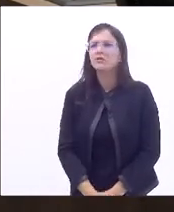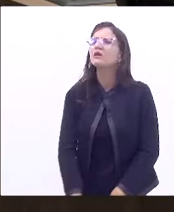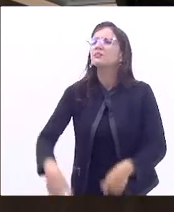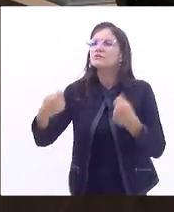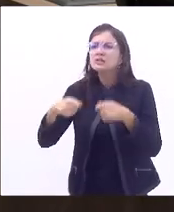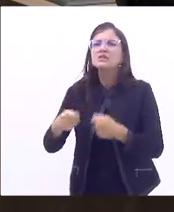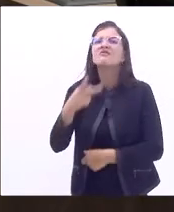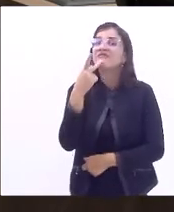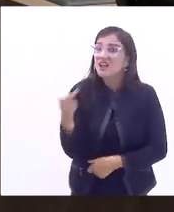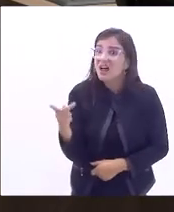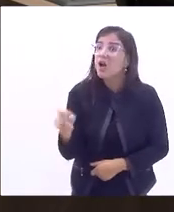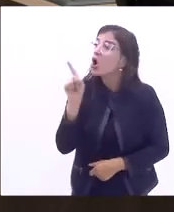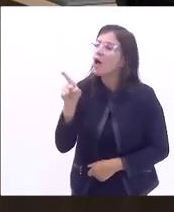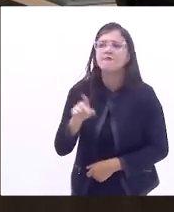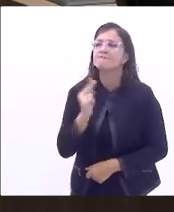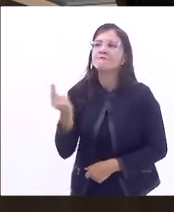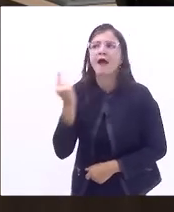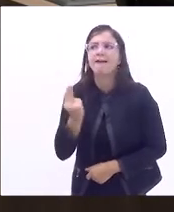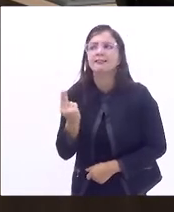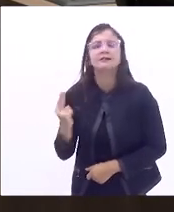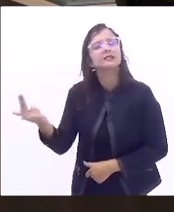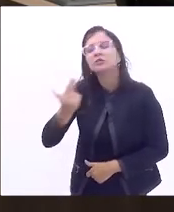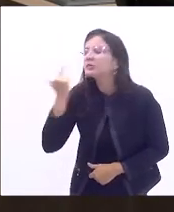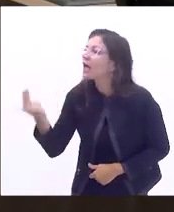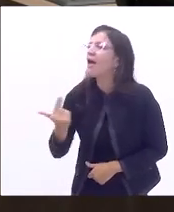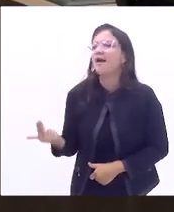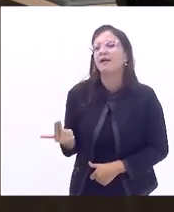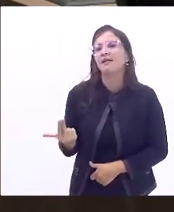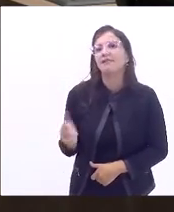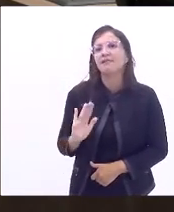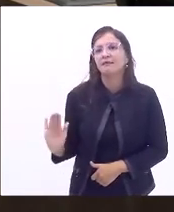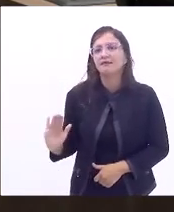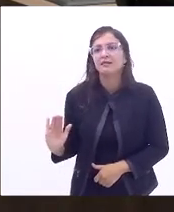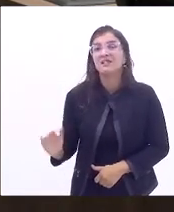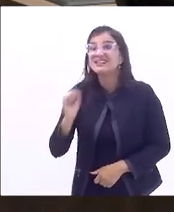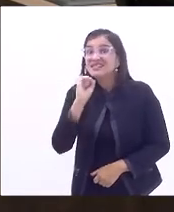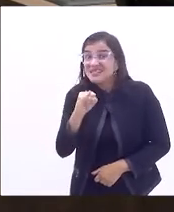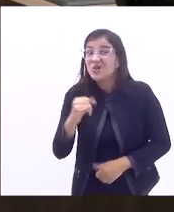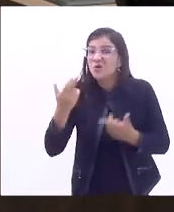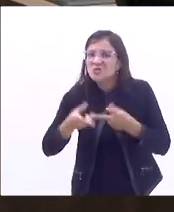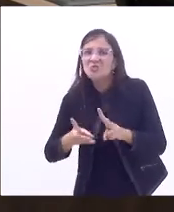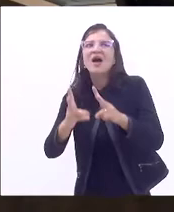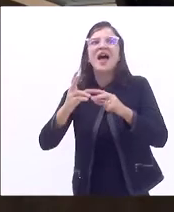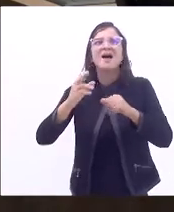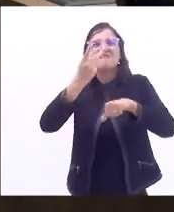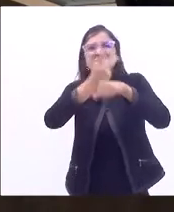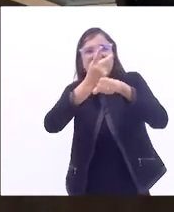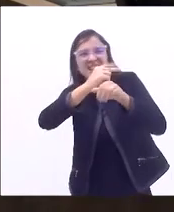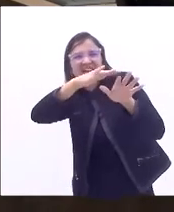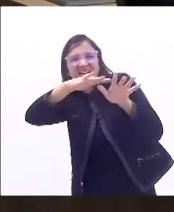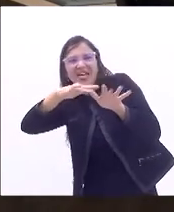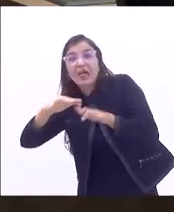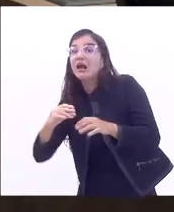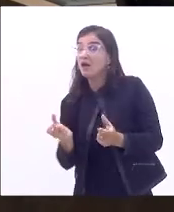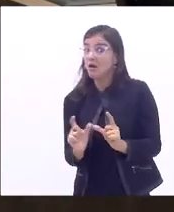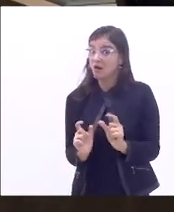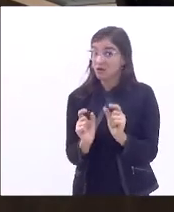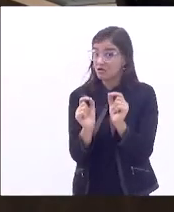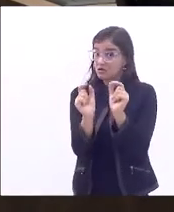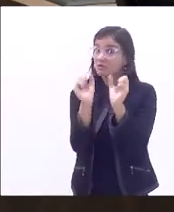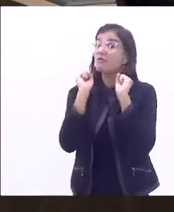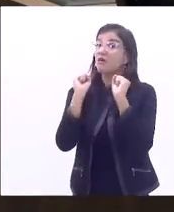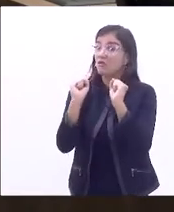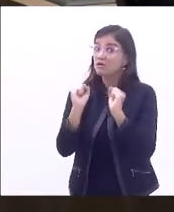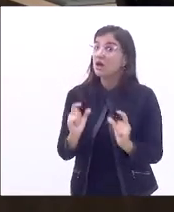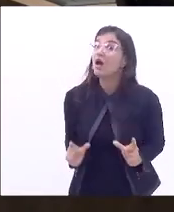dizer assim não dá. Se continuar jogando chuva de prata, que dá câncer na população da Zona